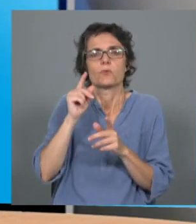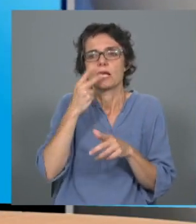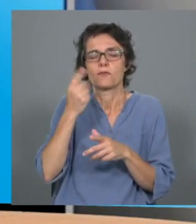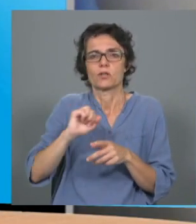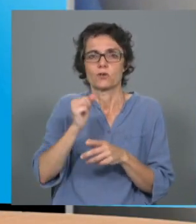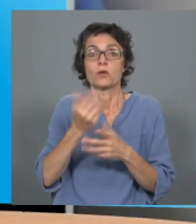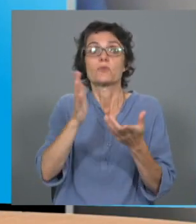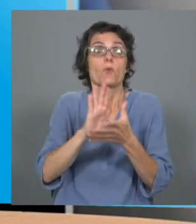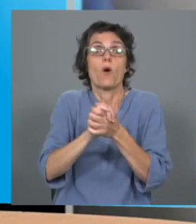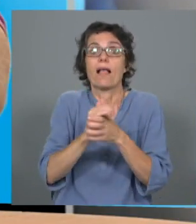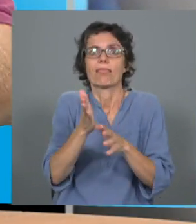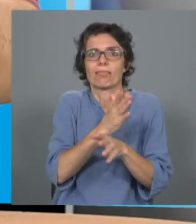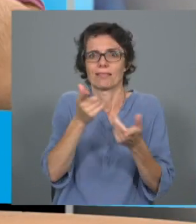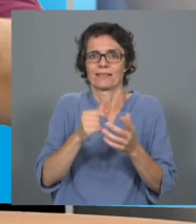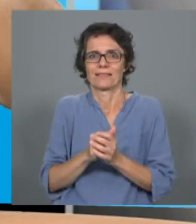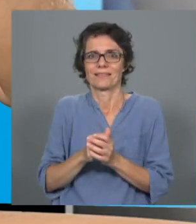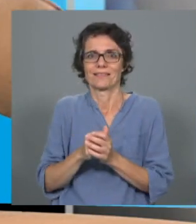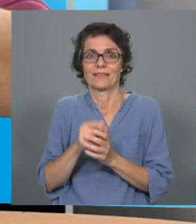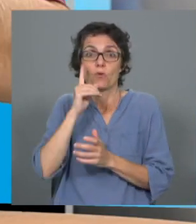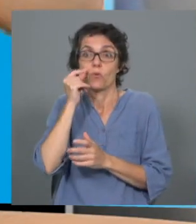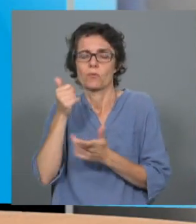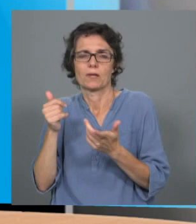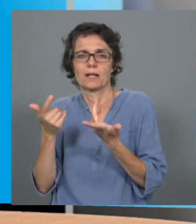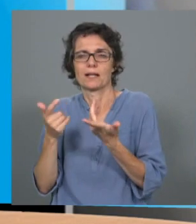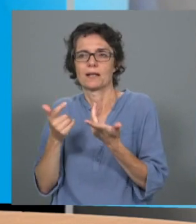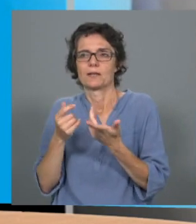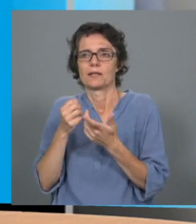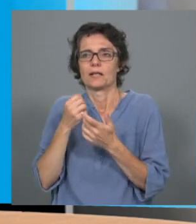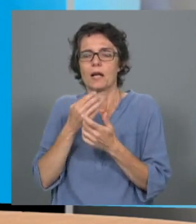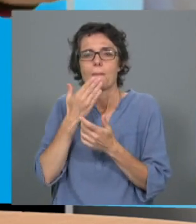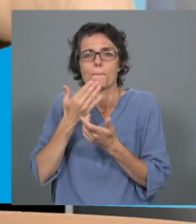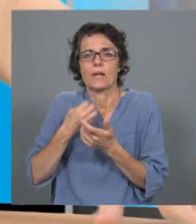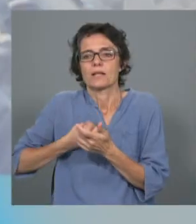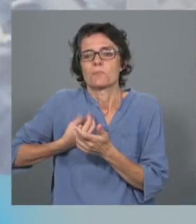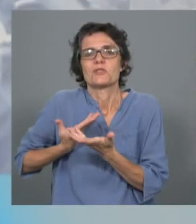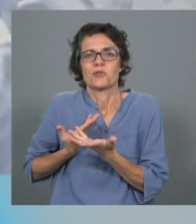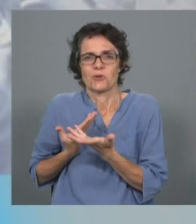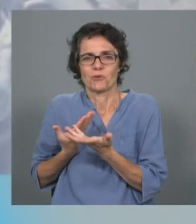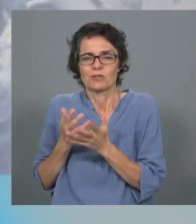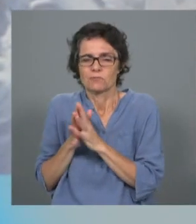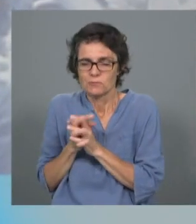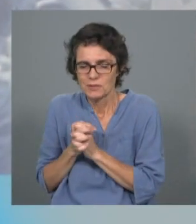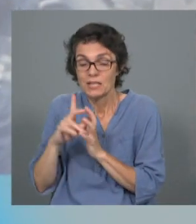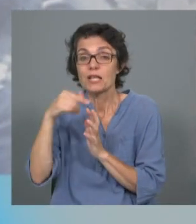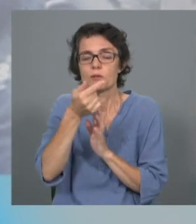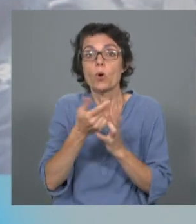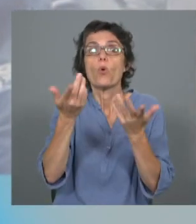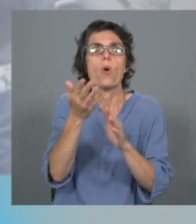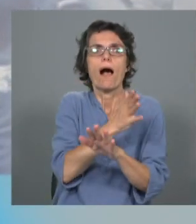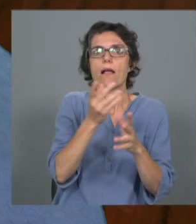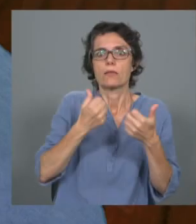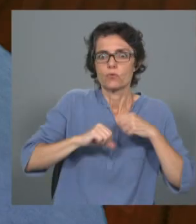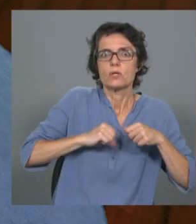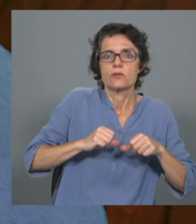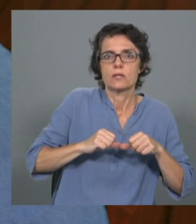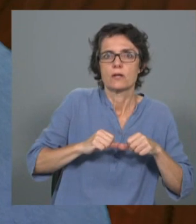que é para tudo o que está para trás, pronto, fica varrido. Agora começa-se uma etapa nova, não é? Ou então uma pessoa que vai ser operada, vai ter uma